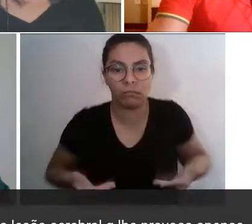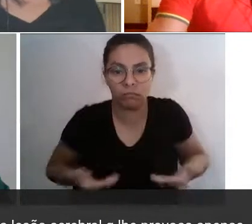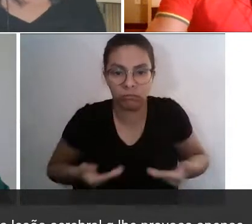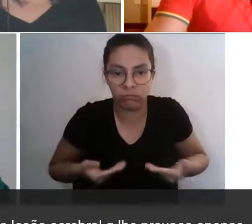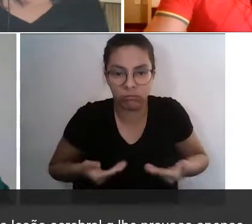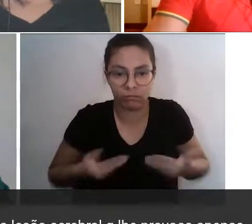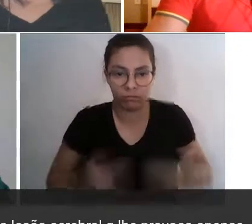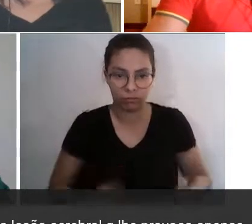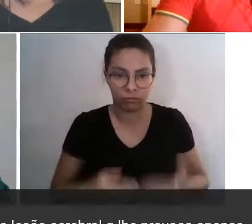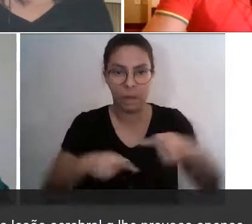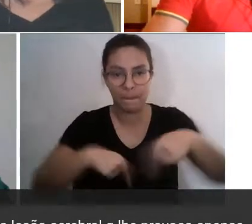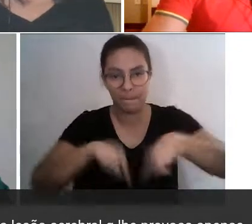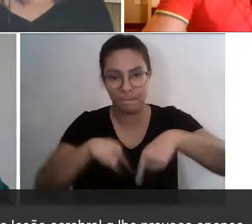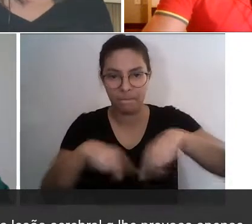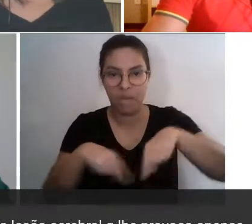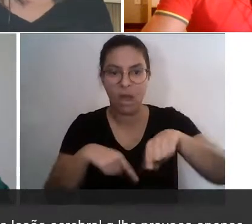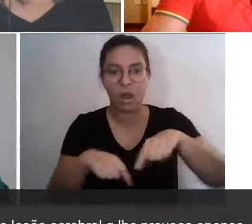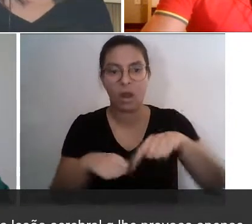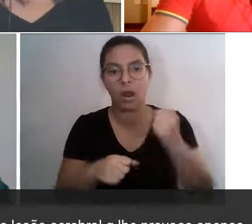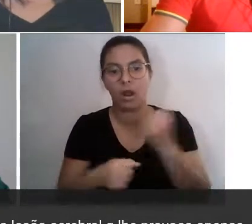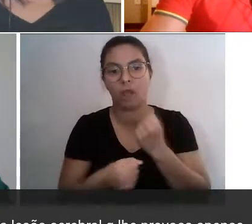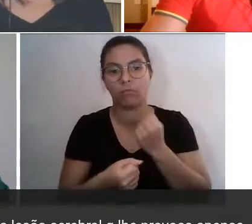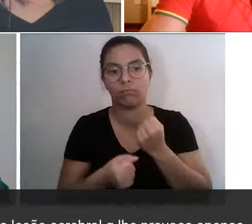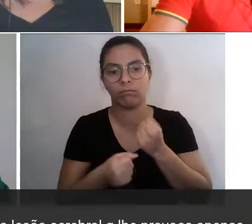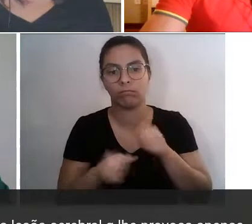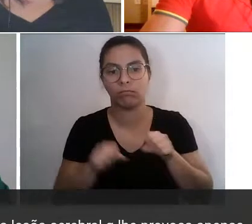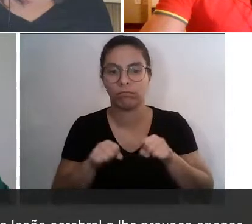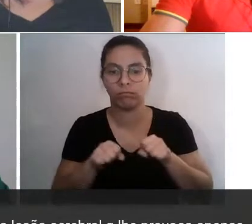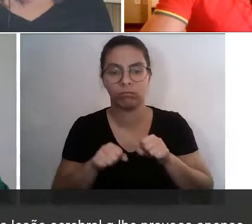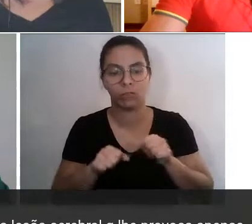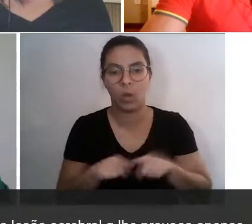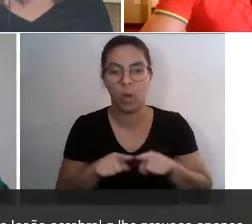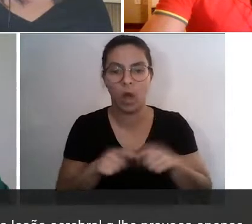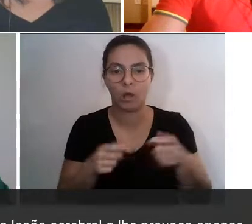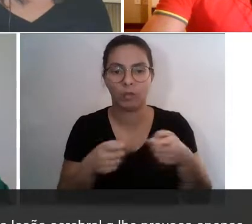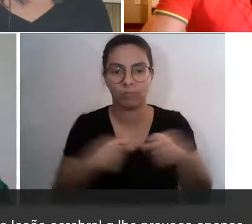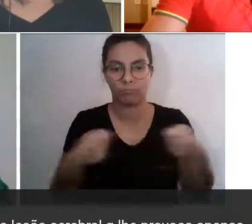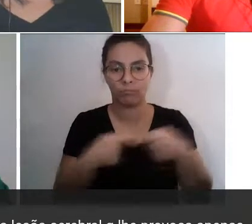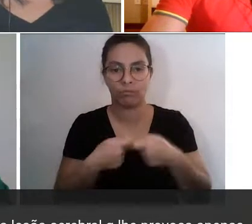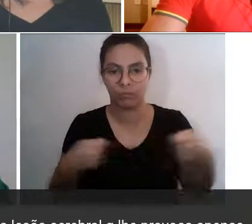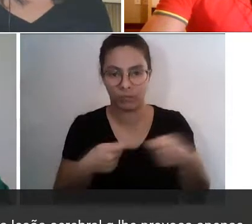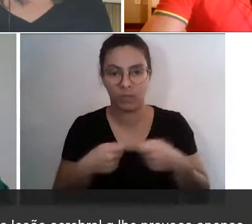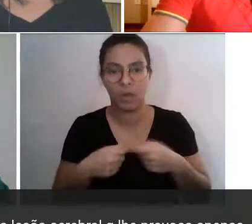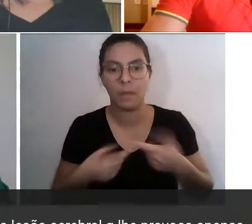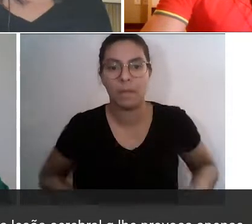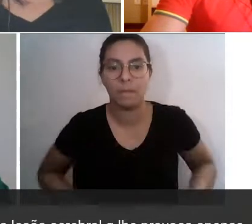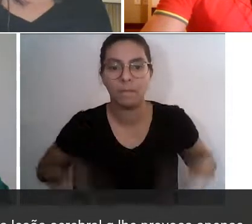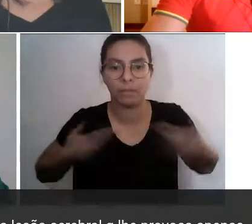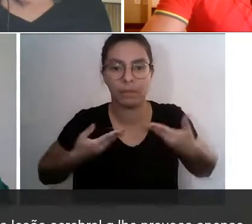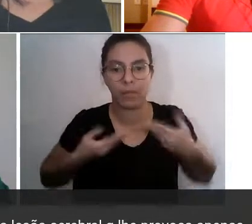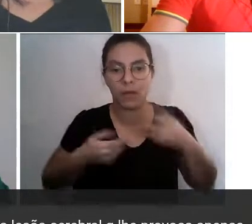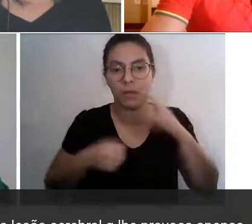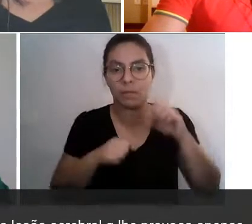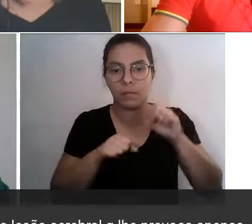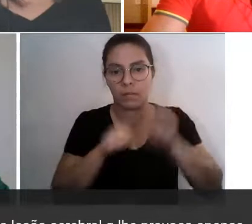mas que cognitivamente não tem qualquer afetação, nem a nível de membros inferiores?